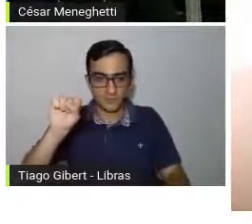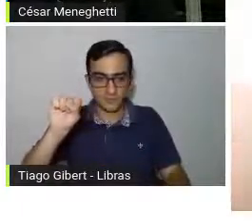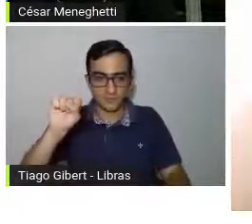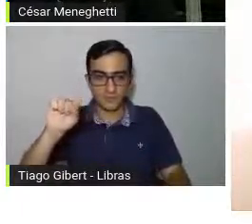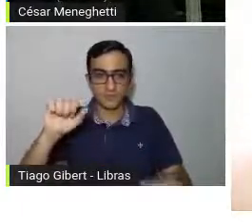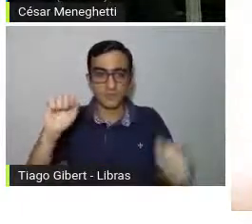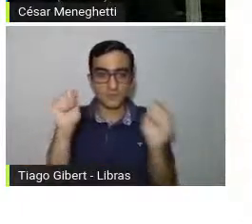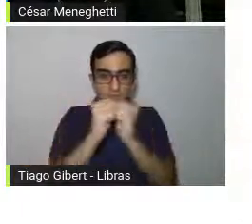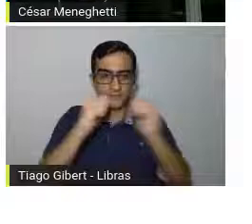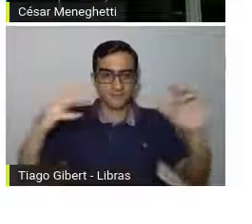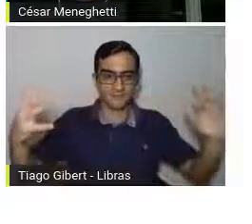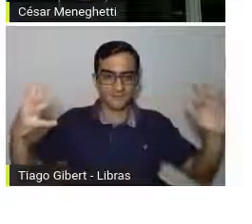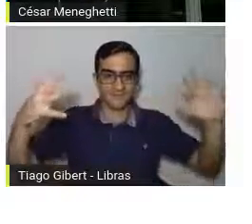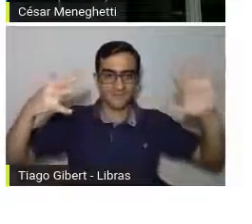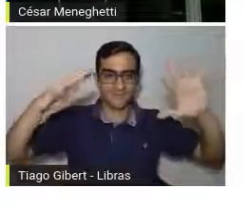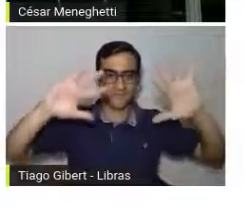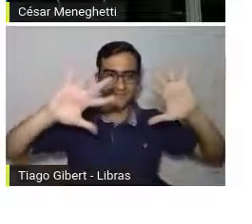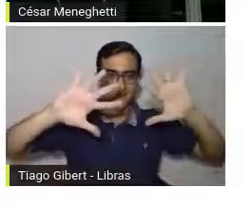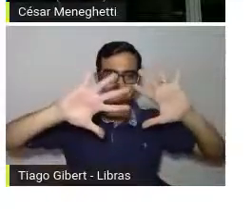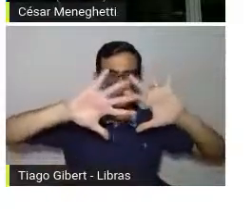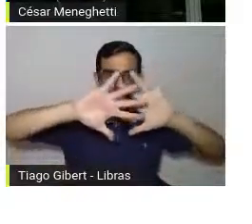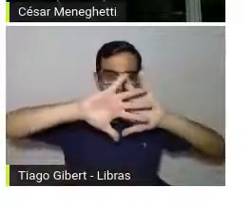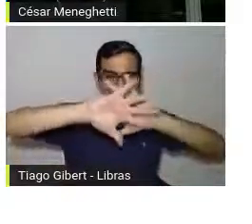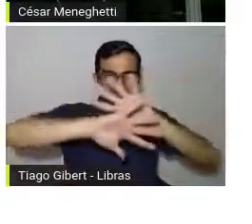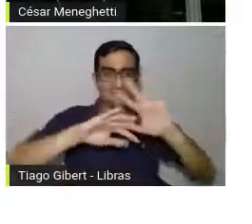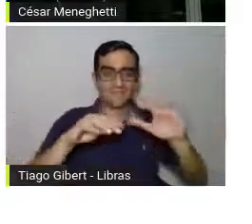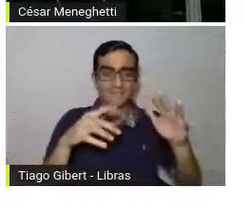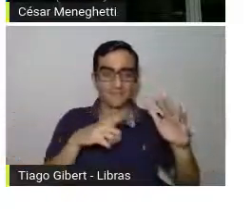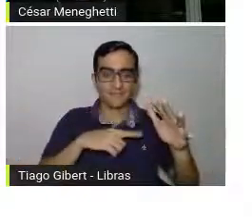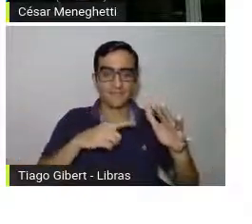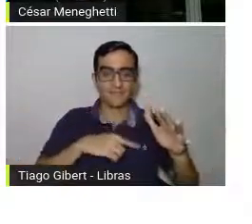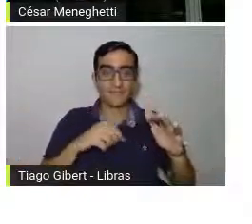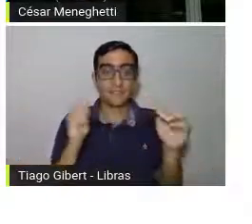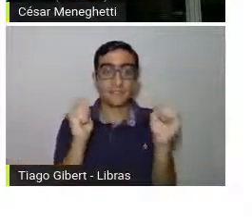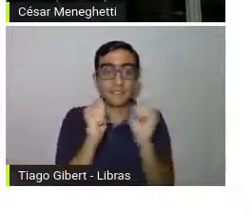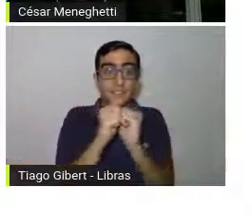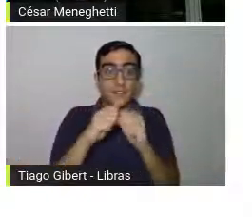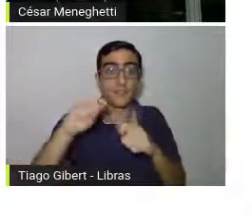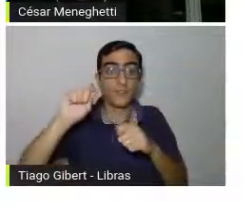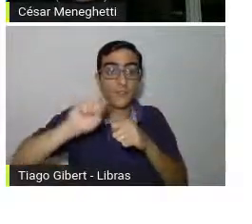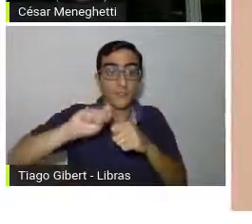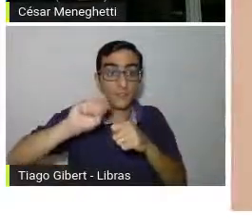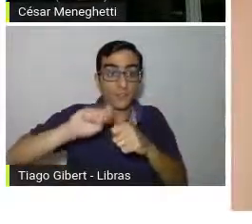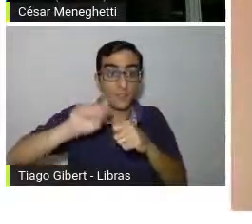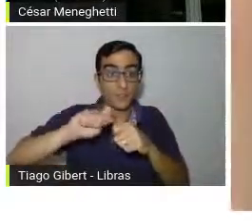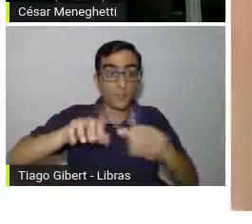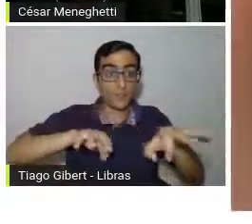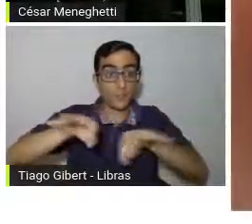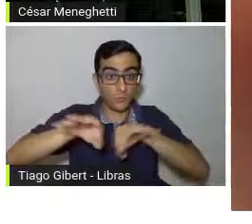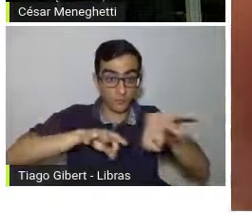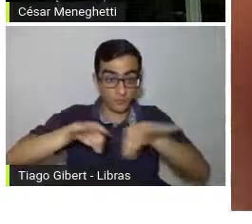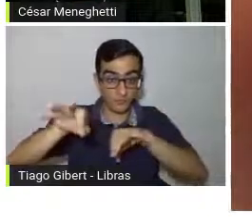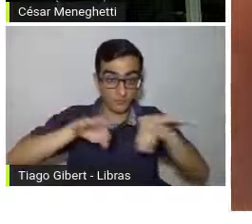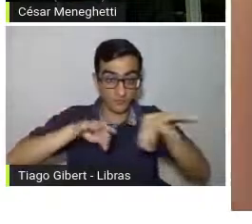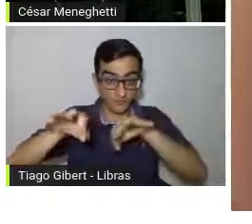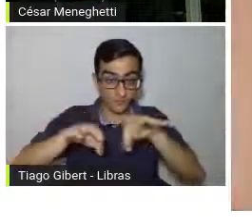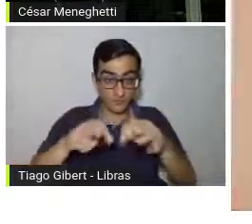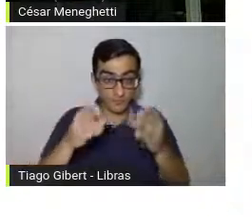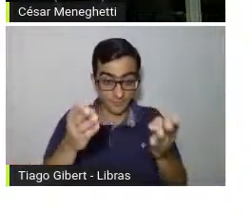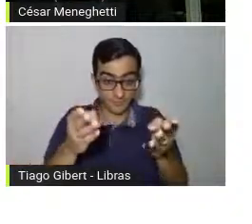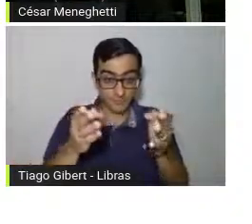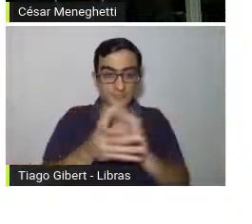fez comigo toda a parte de performance desse projeto.